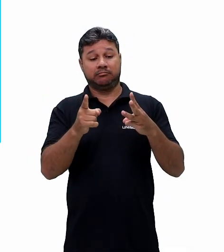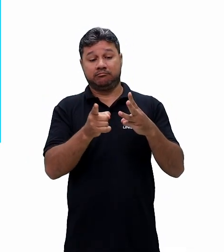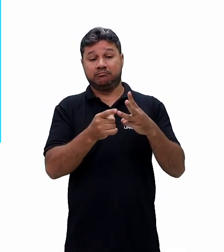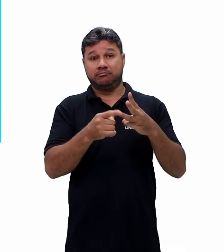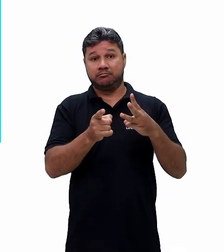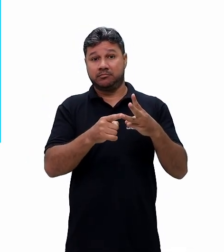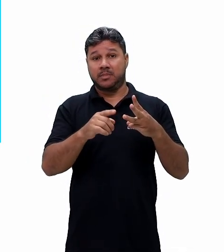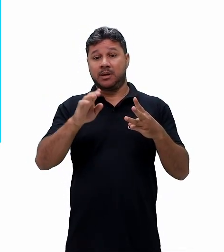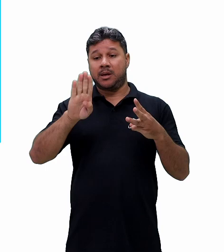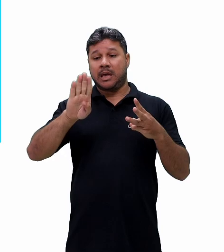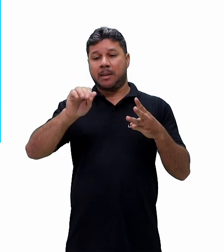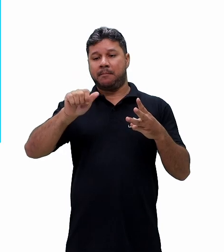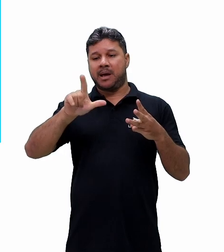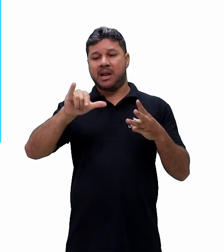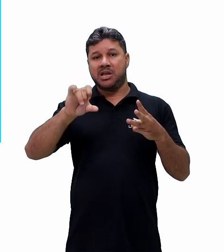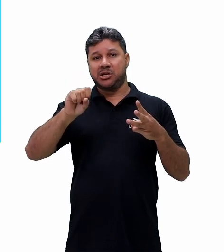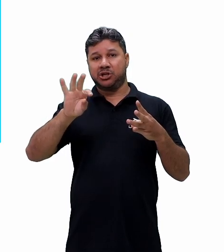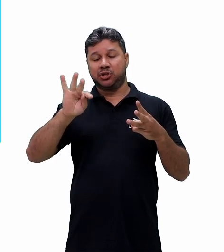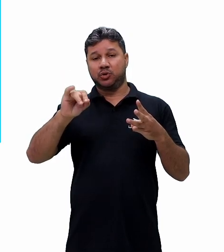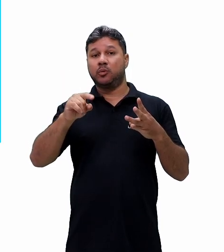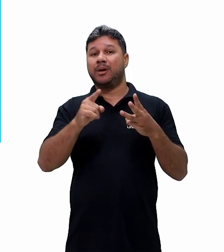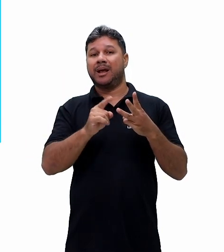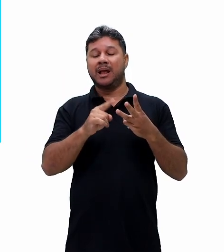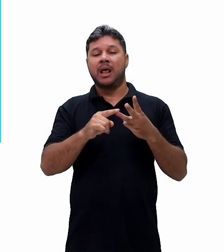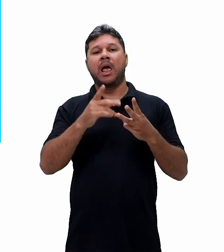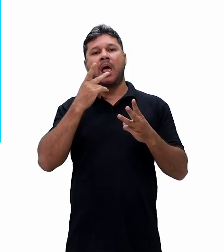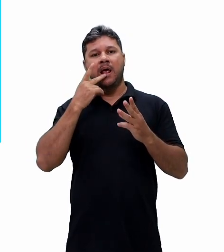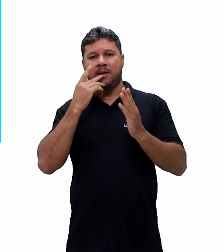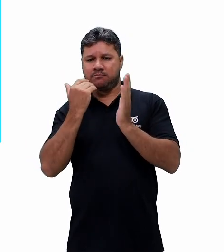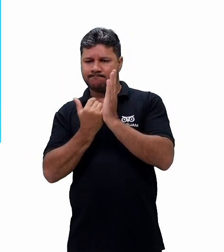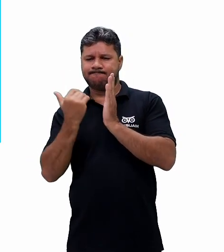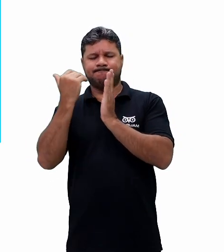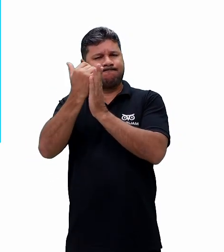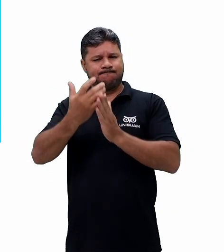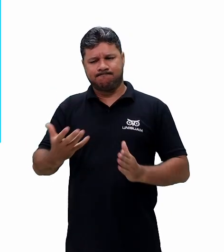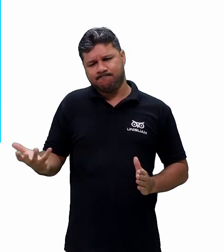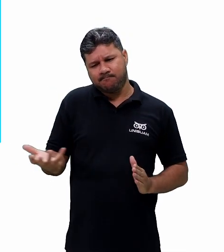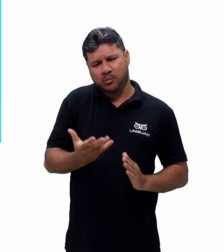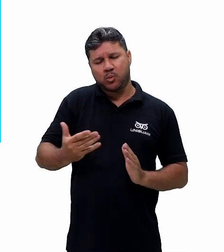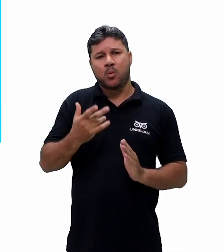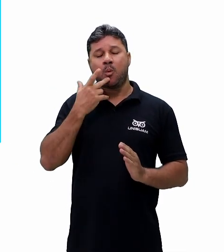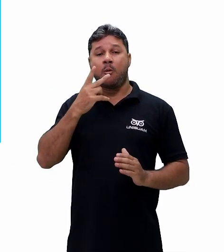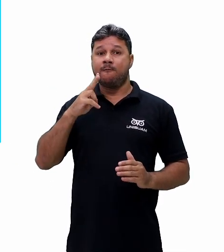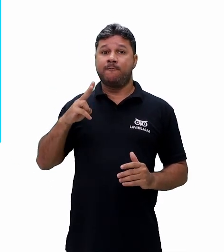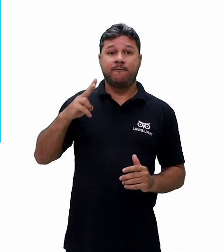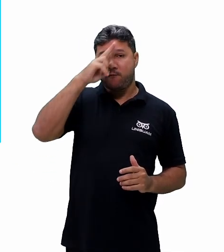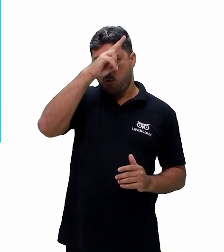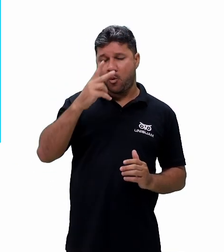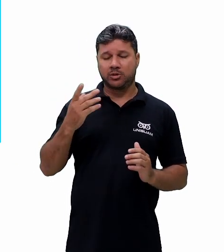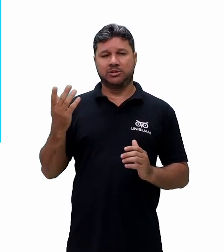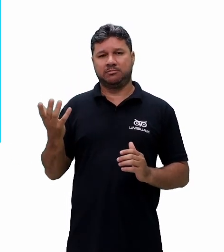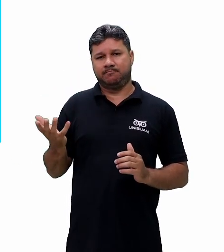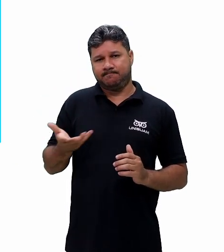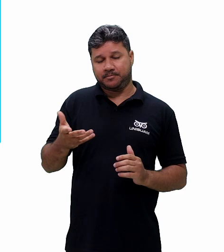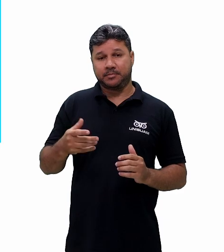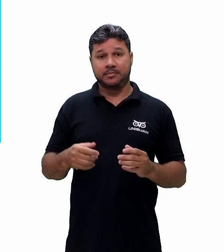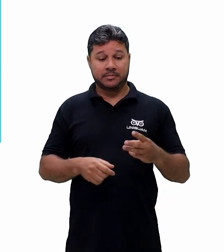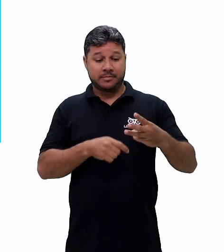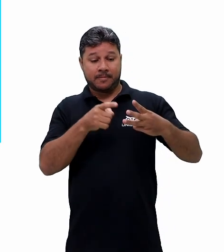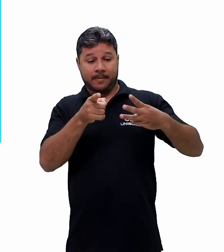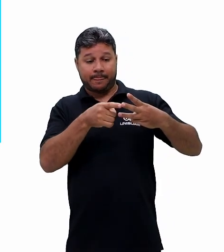método balístico utiliza altas ou máximas velocidades. No